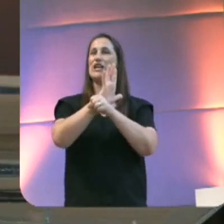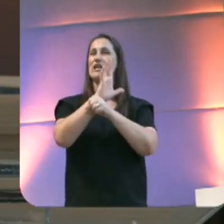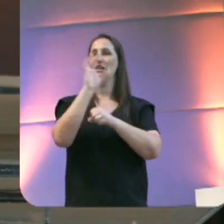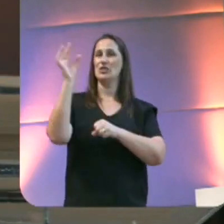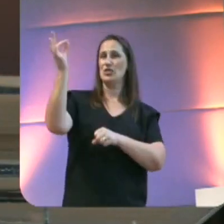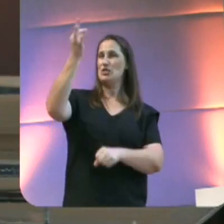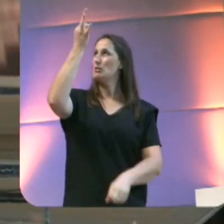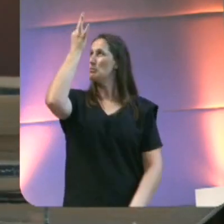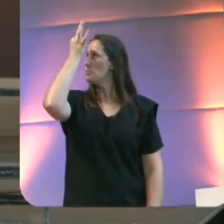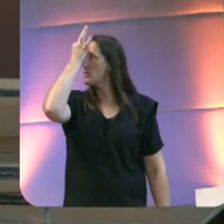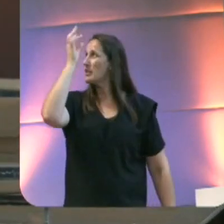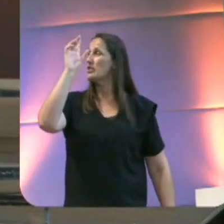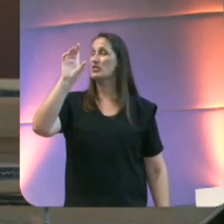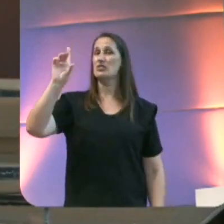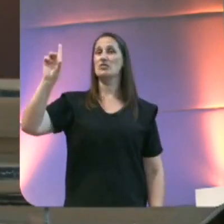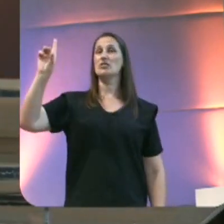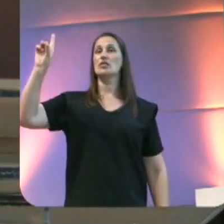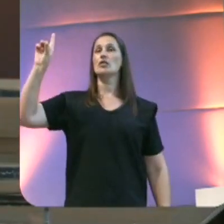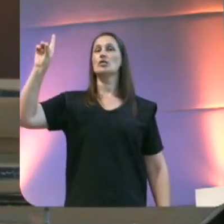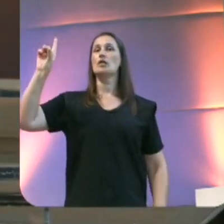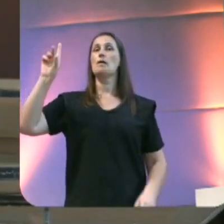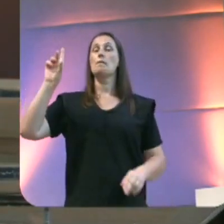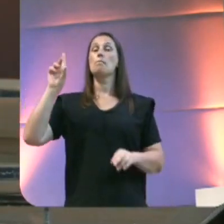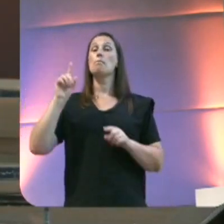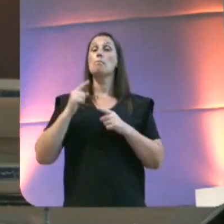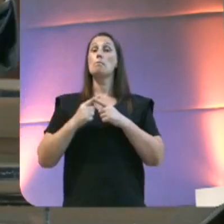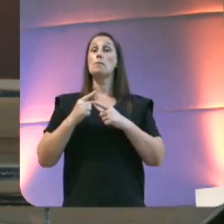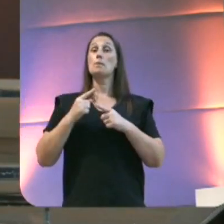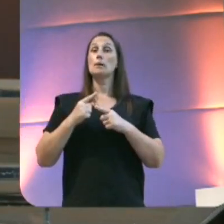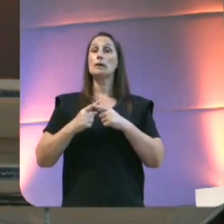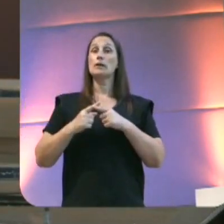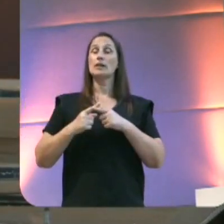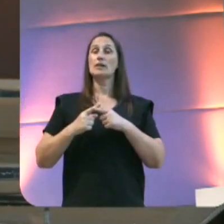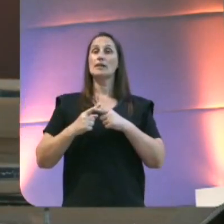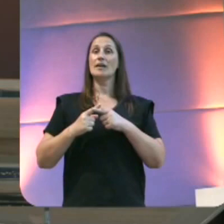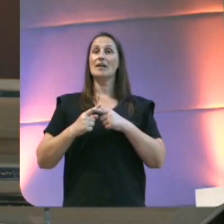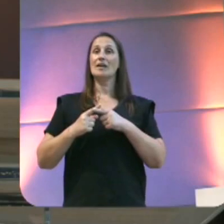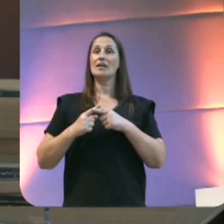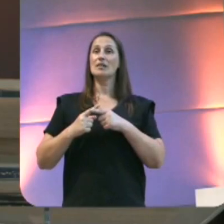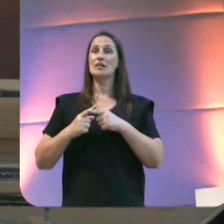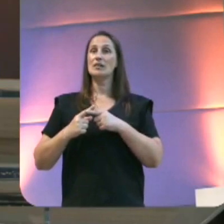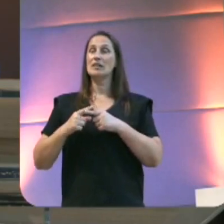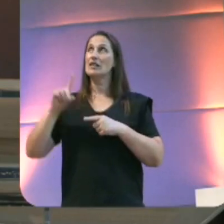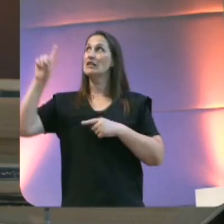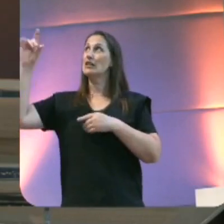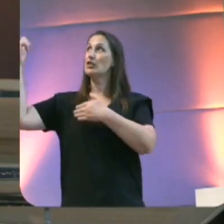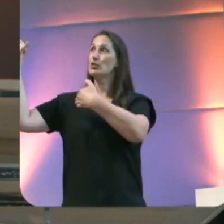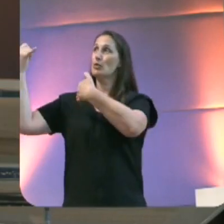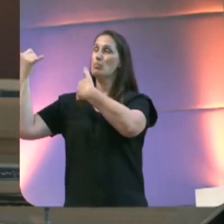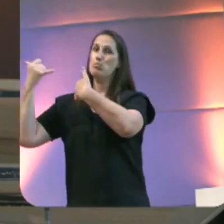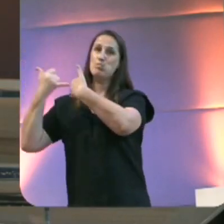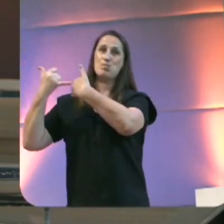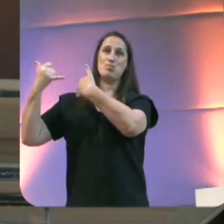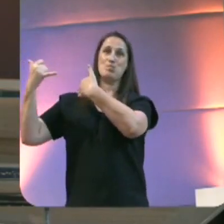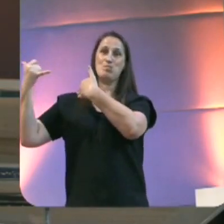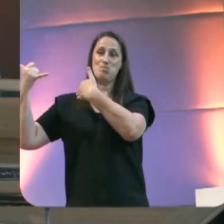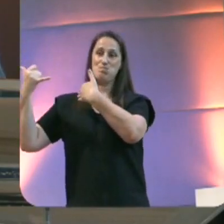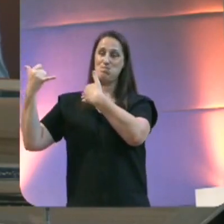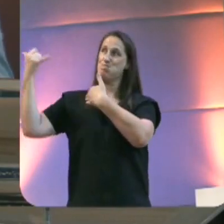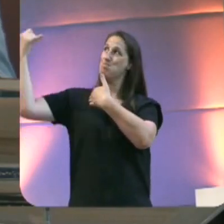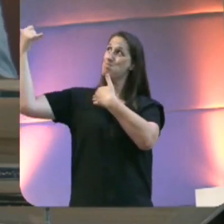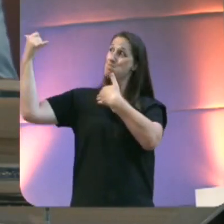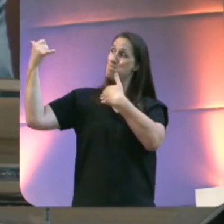a resistir à voz do Espírito Santo no seu coração. E talvez essa seja a terceira